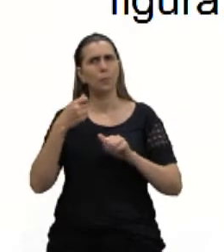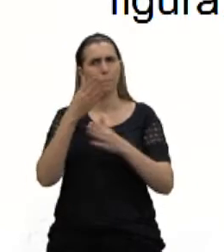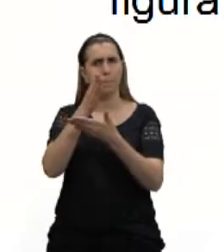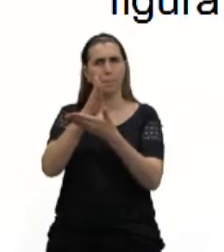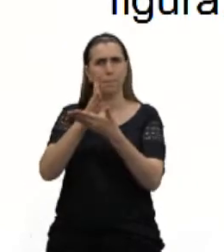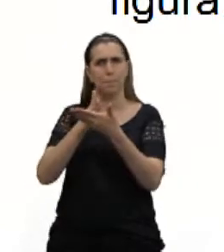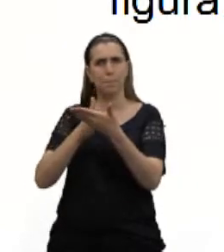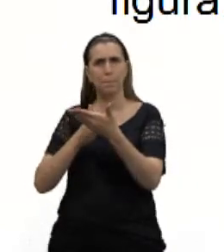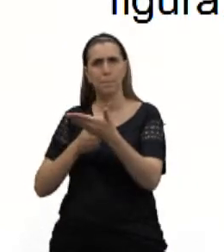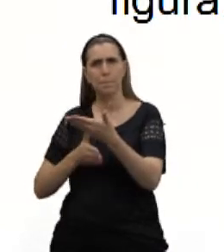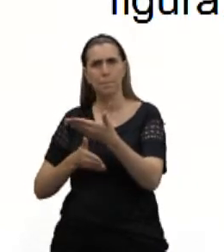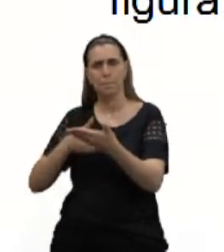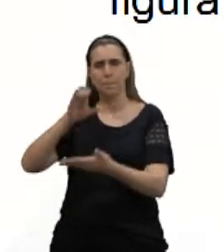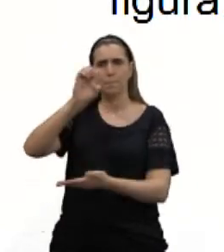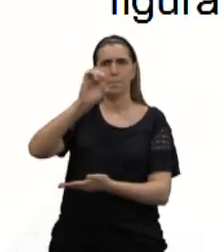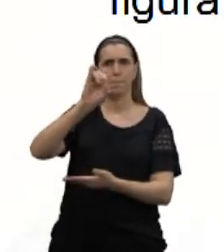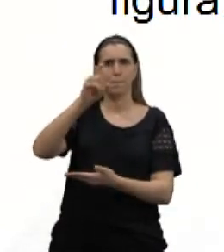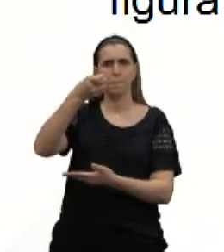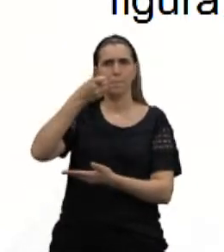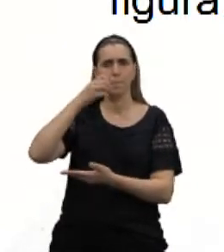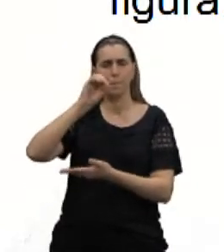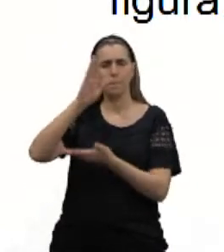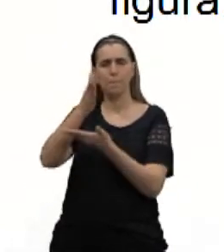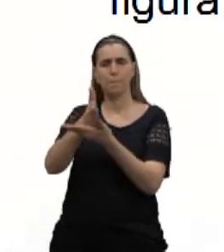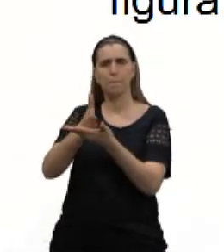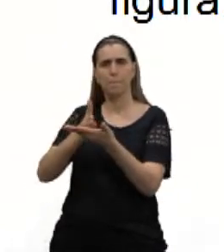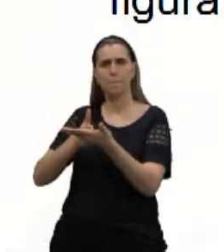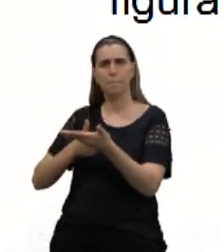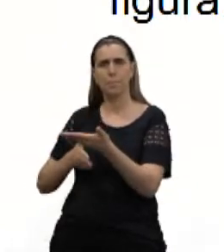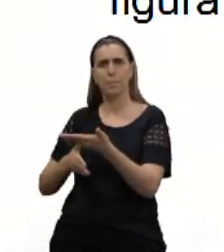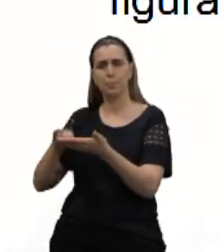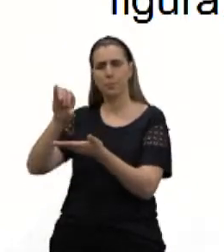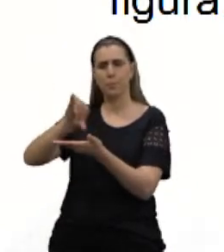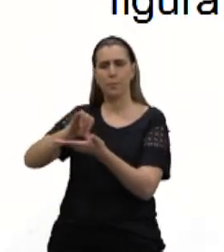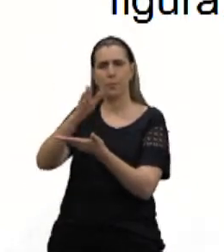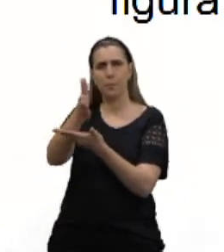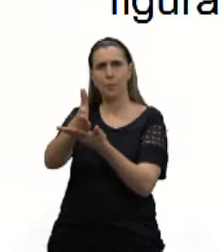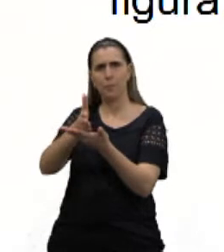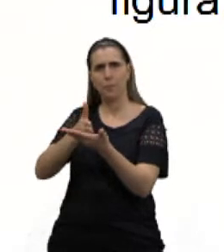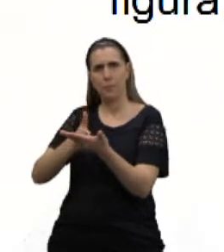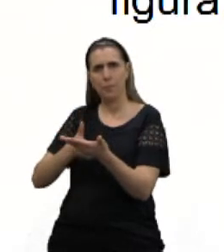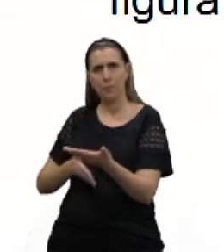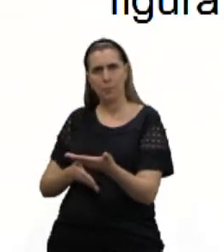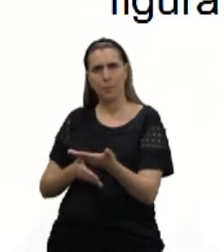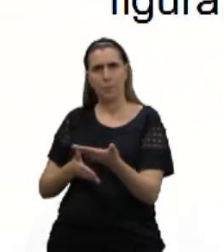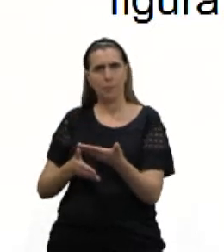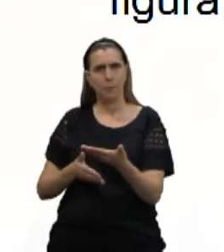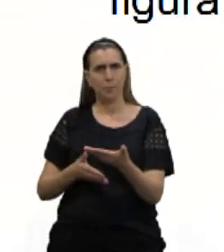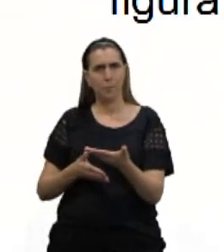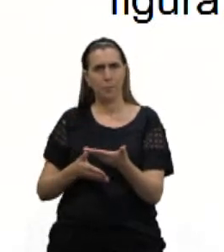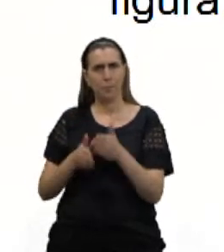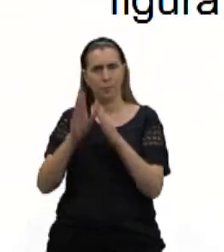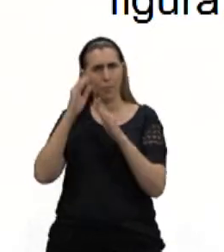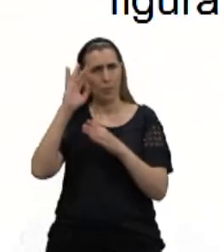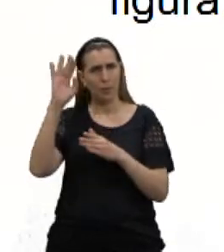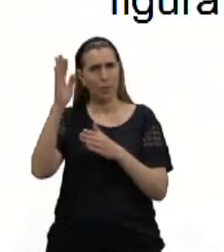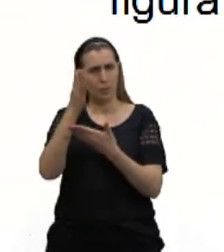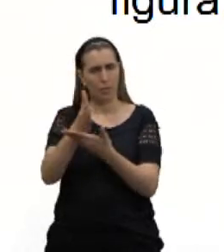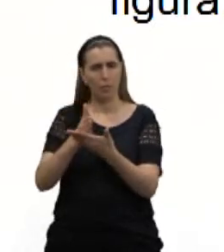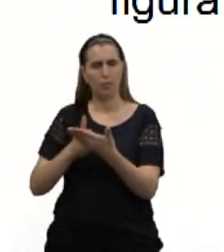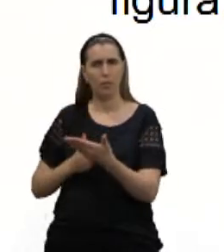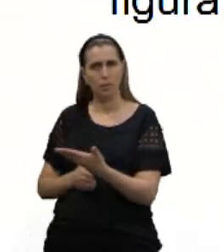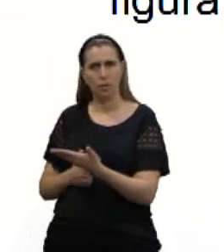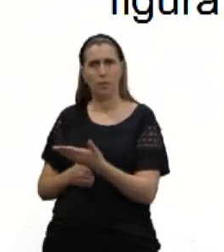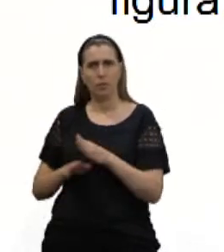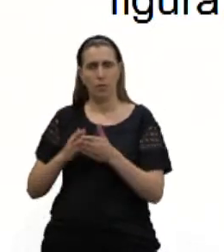de simetria. Uhum. Né? Então, quem é esse eixo de simetria? Essa linha, né, que pode ser uma linha real, uma linha imaginária, né,